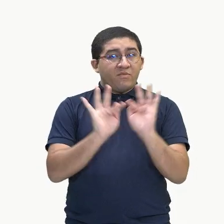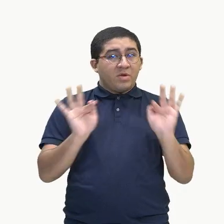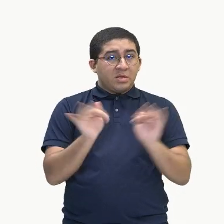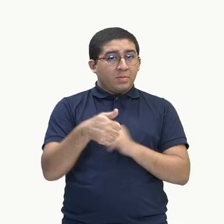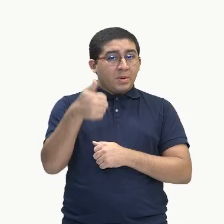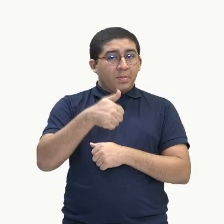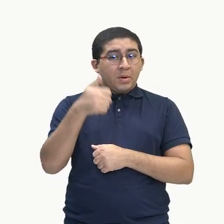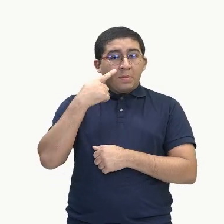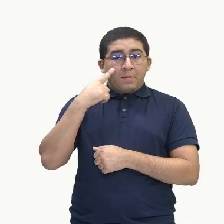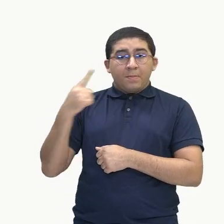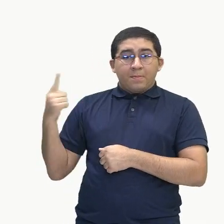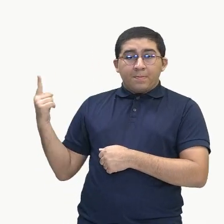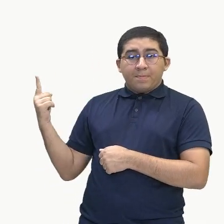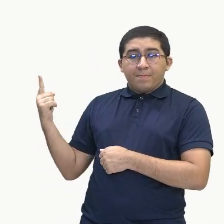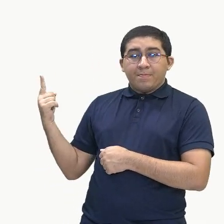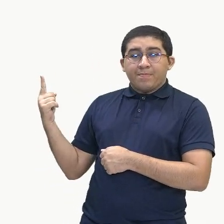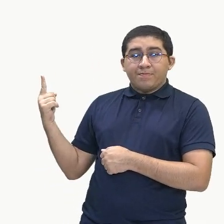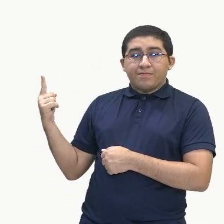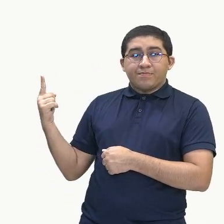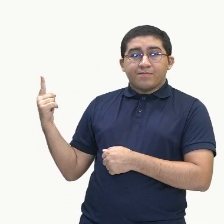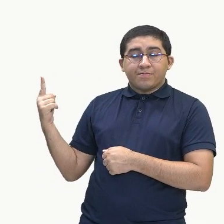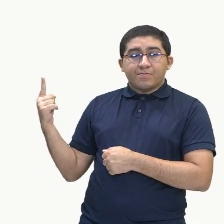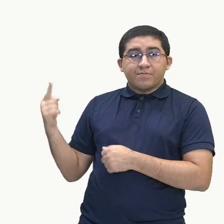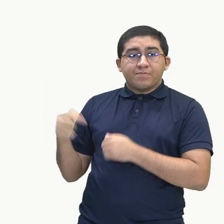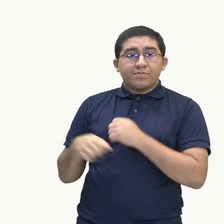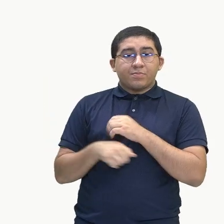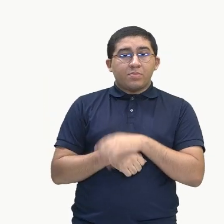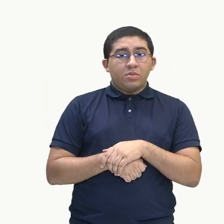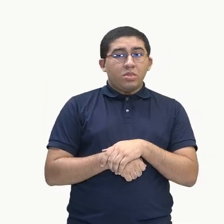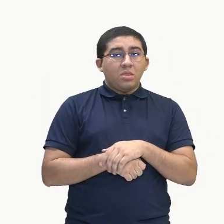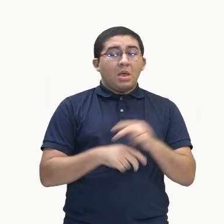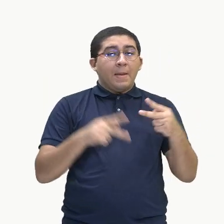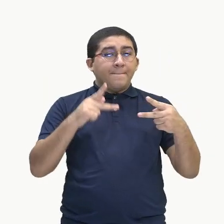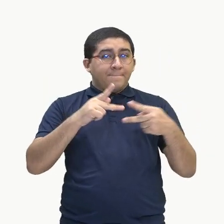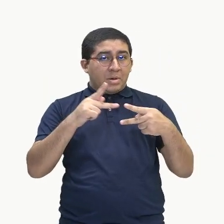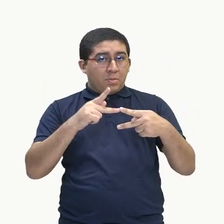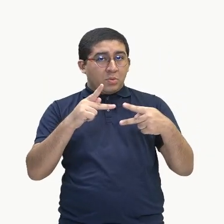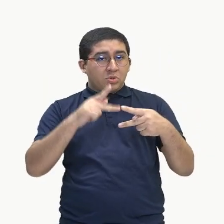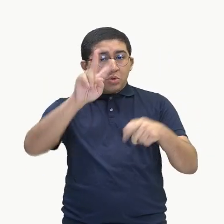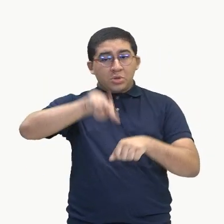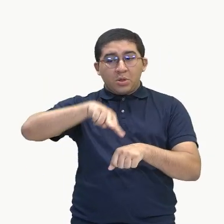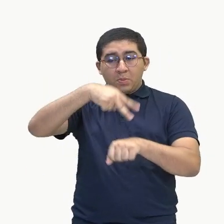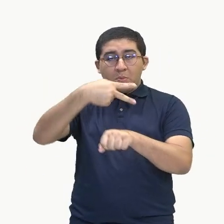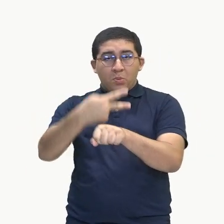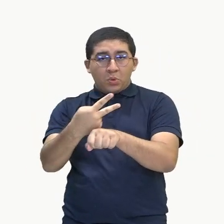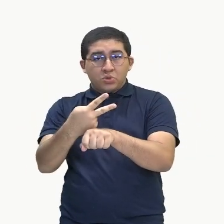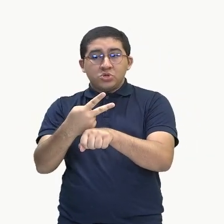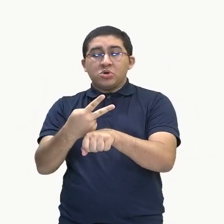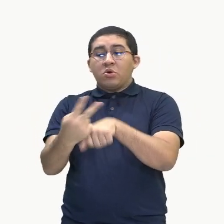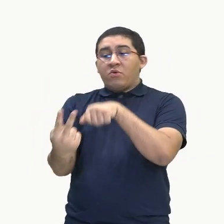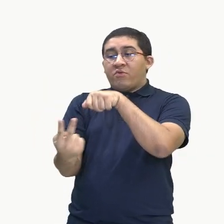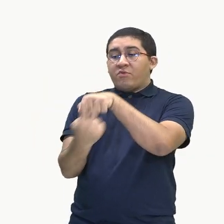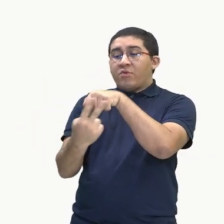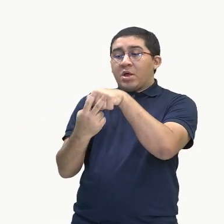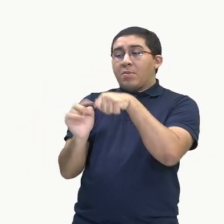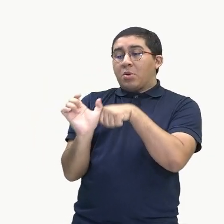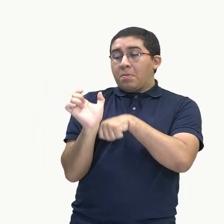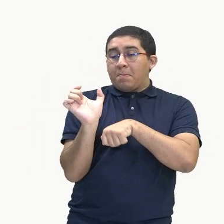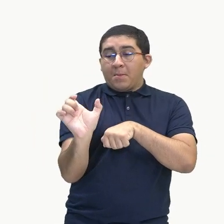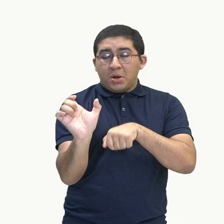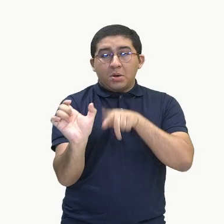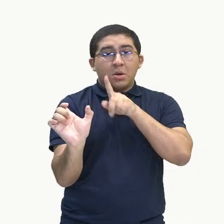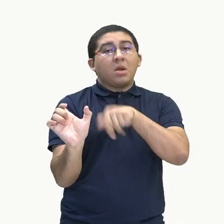German. Vejam que depois da preposição, se eu usar um verbo, ele virá no gerúndio,